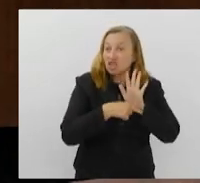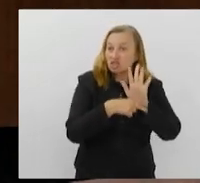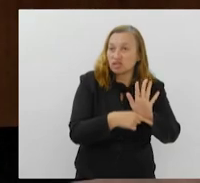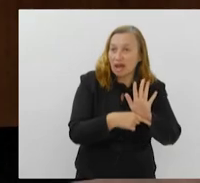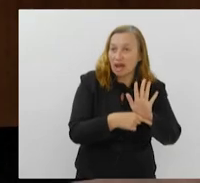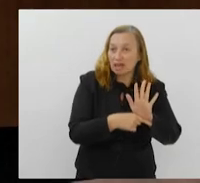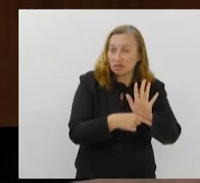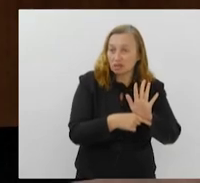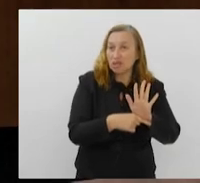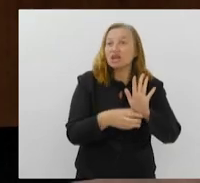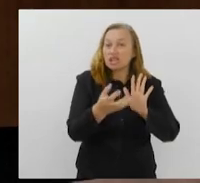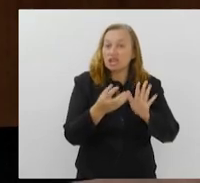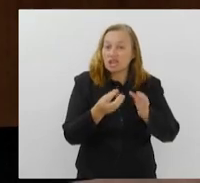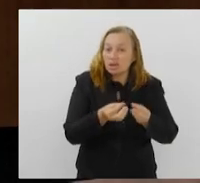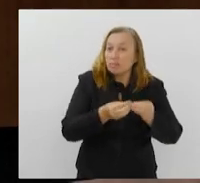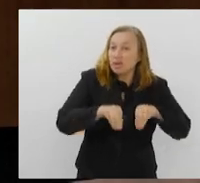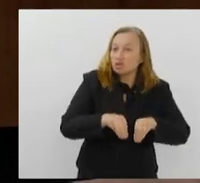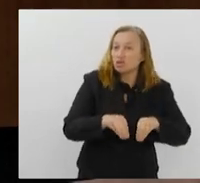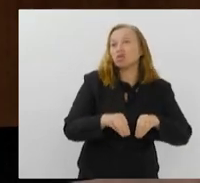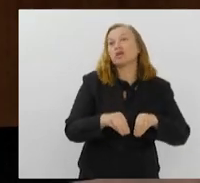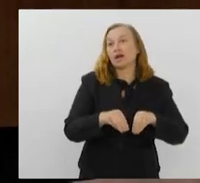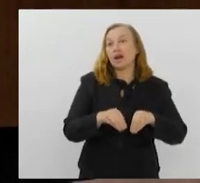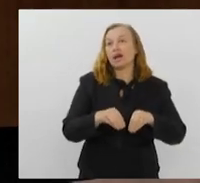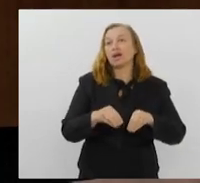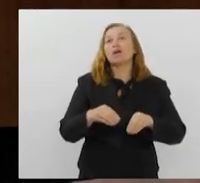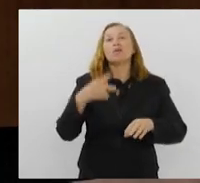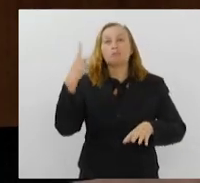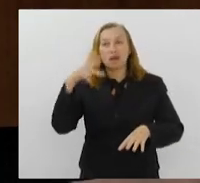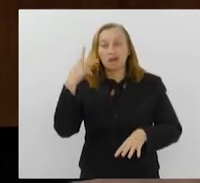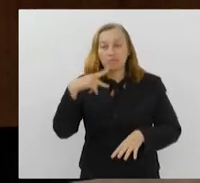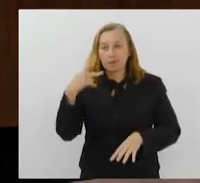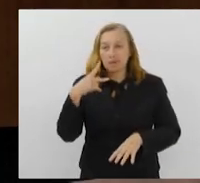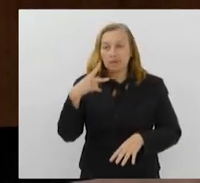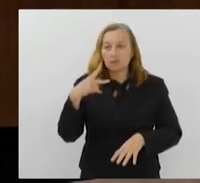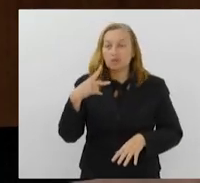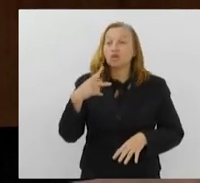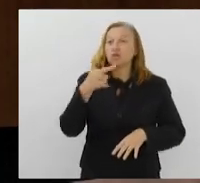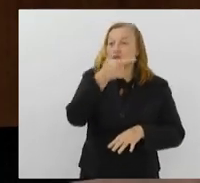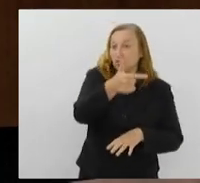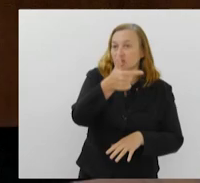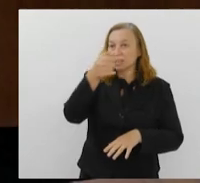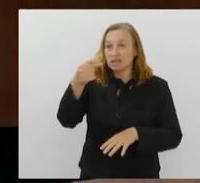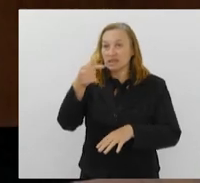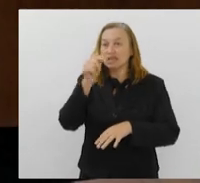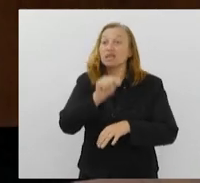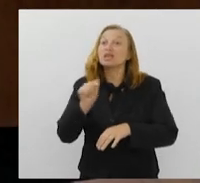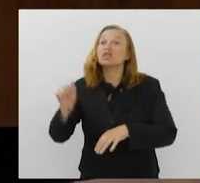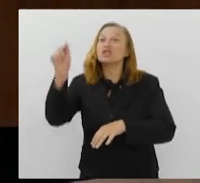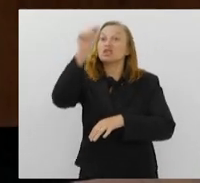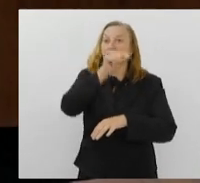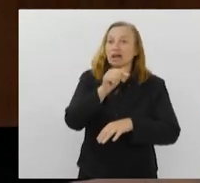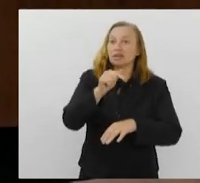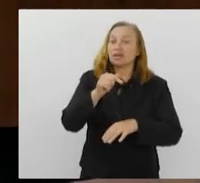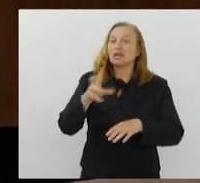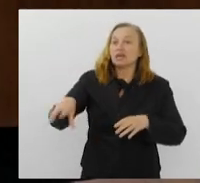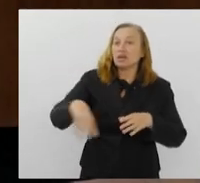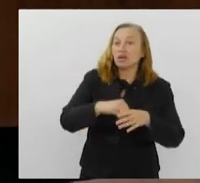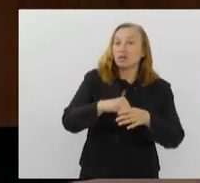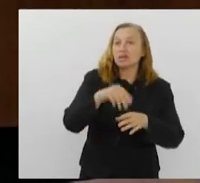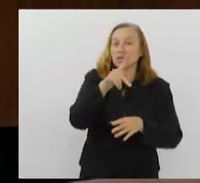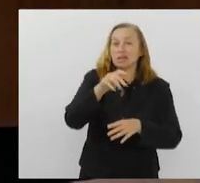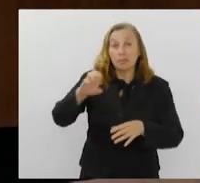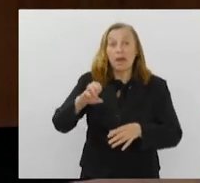querer apequenar o parlamento fluminense, o parlamento estadual dos 27 estados que são signatários dessa PEC. Mas é